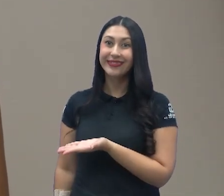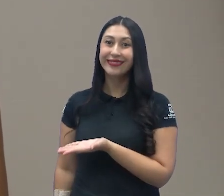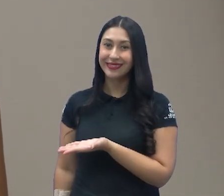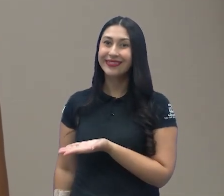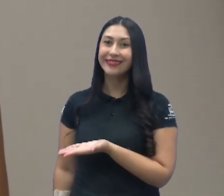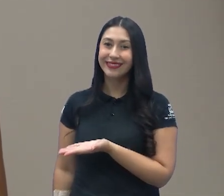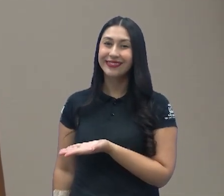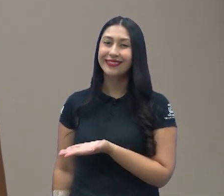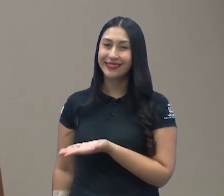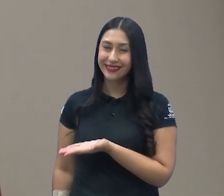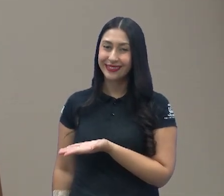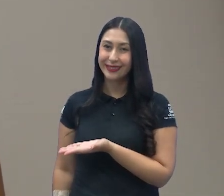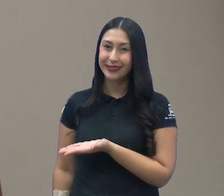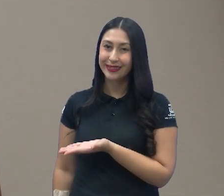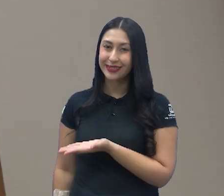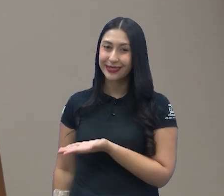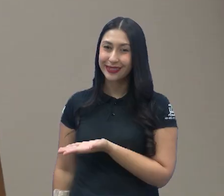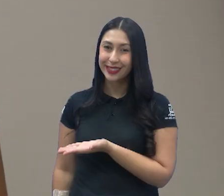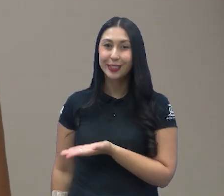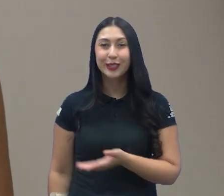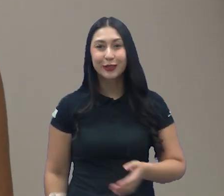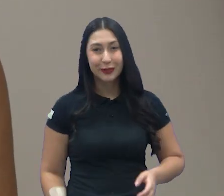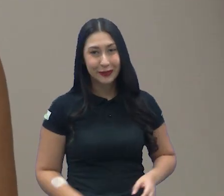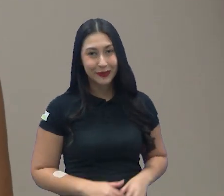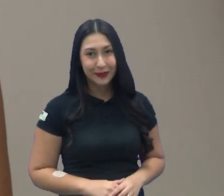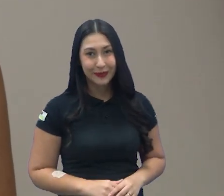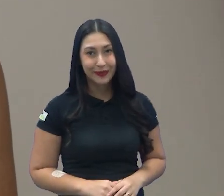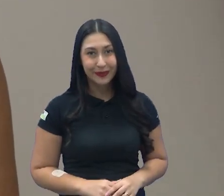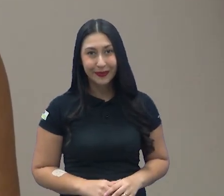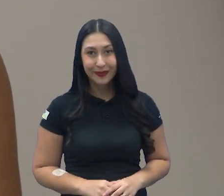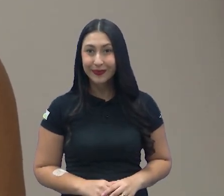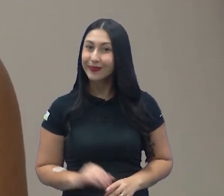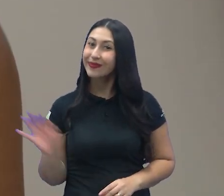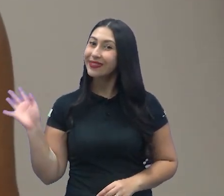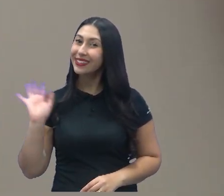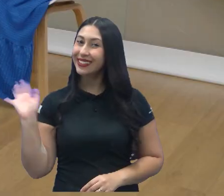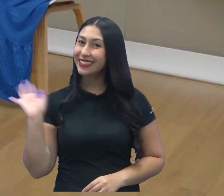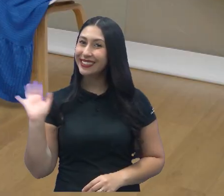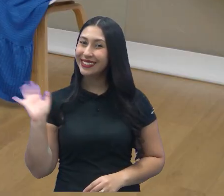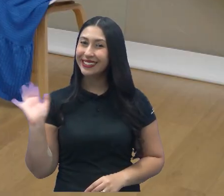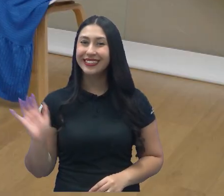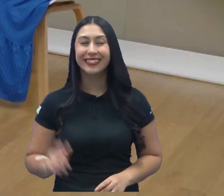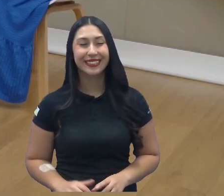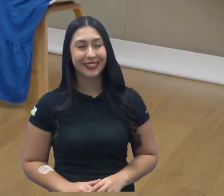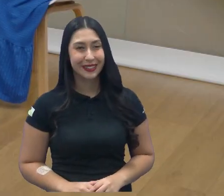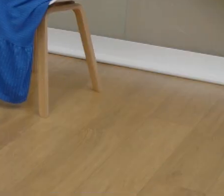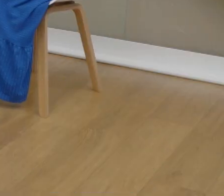tela, @TV Câmara SJC. Até a próxima!